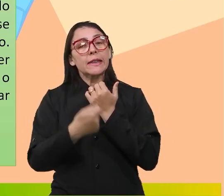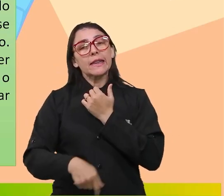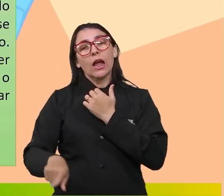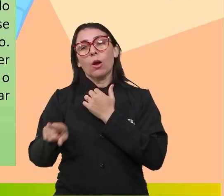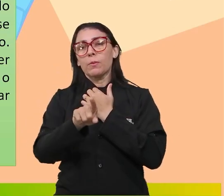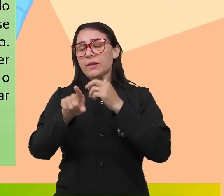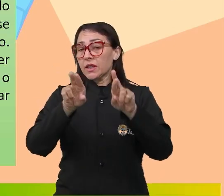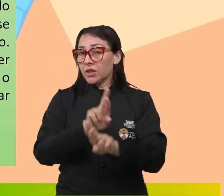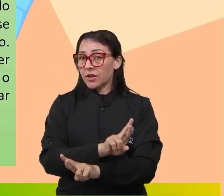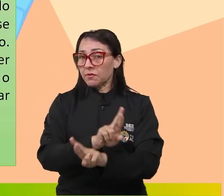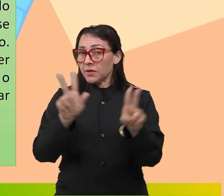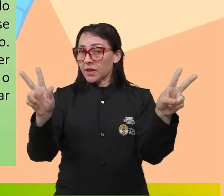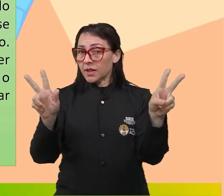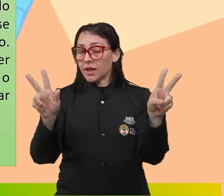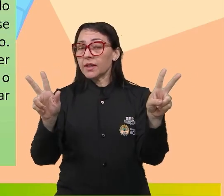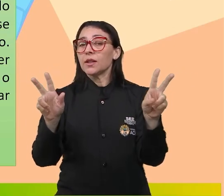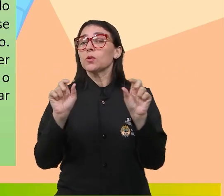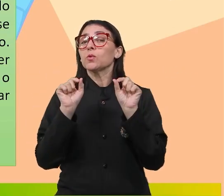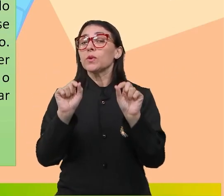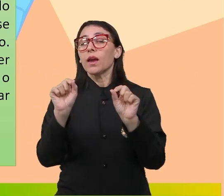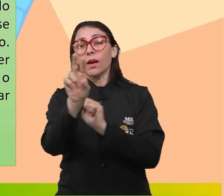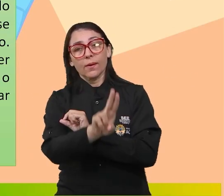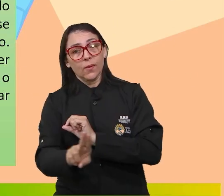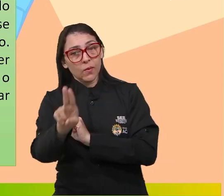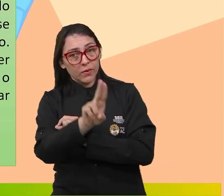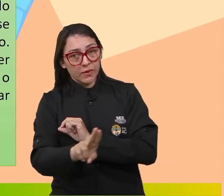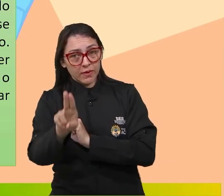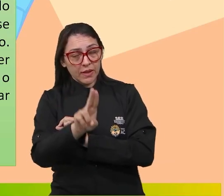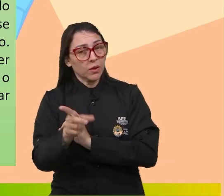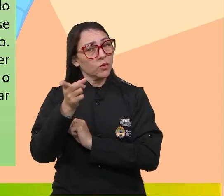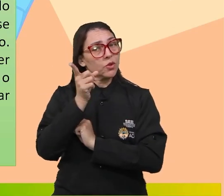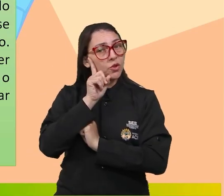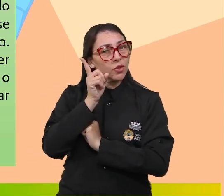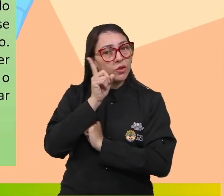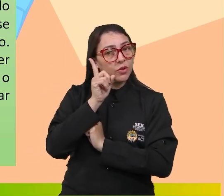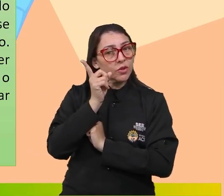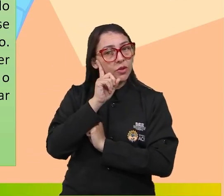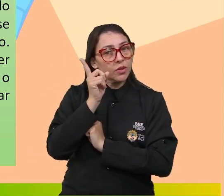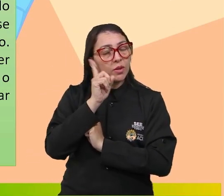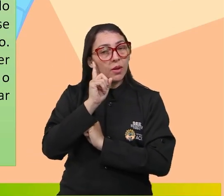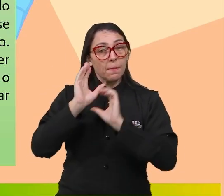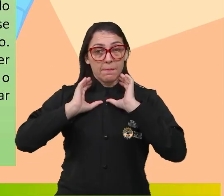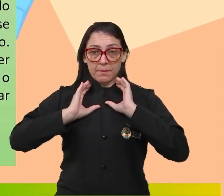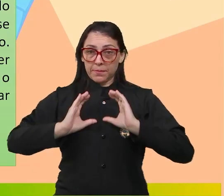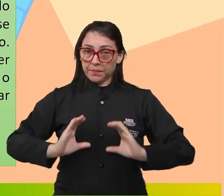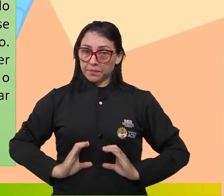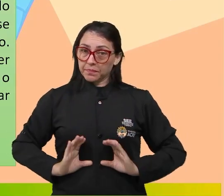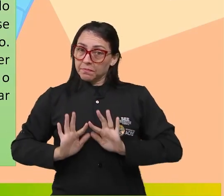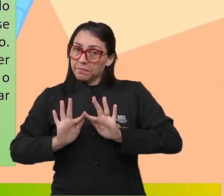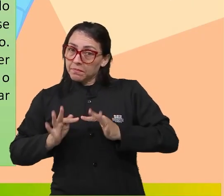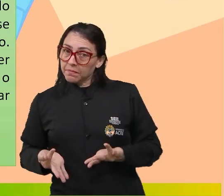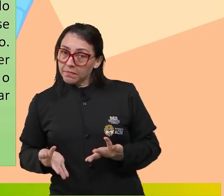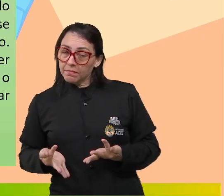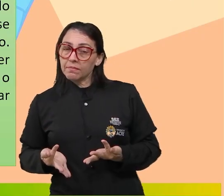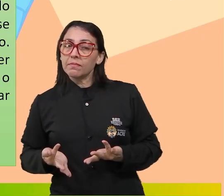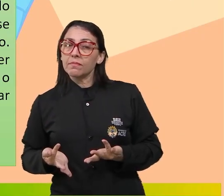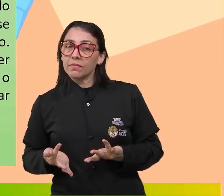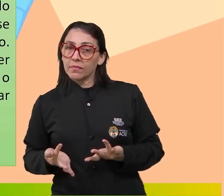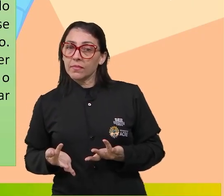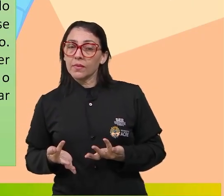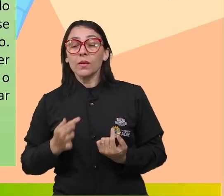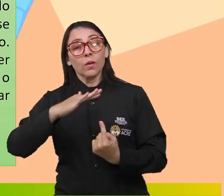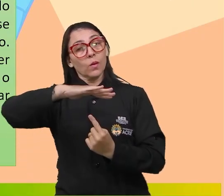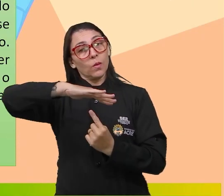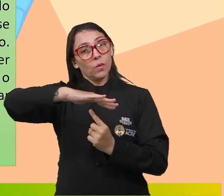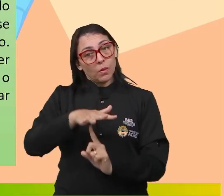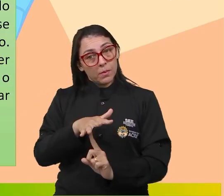ser diferenciada da que é usada cotidianamente pelo cidadão comum, o